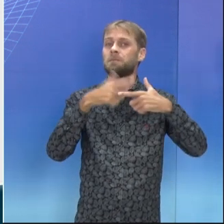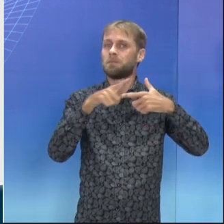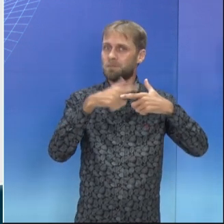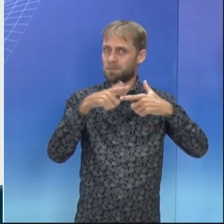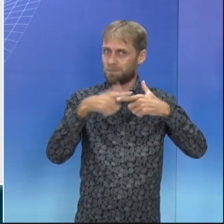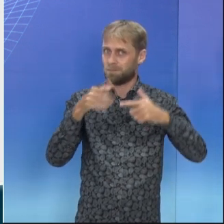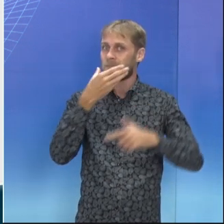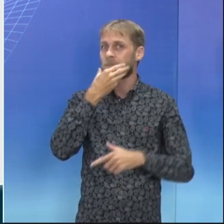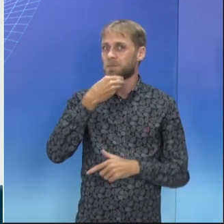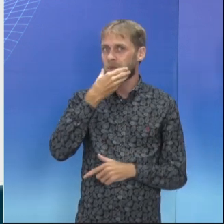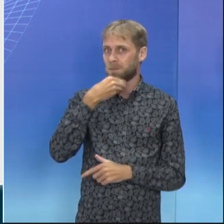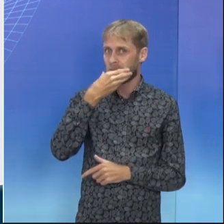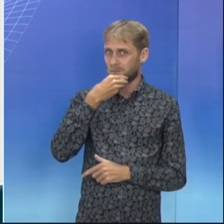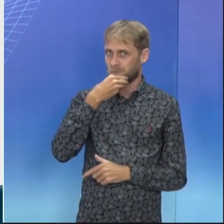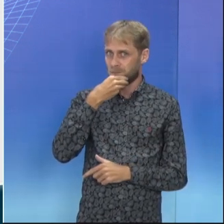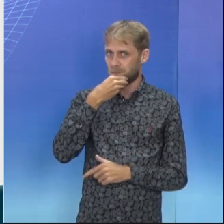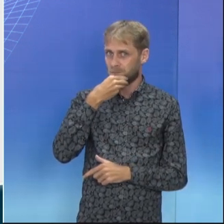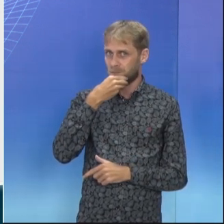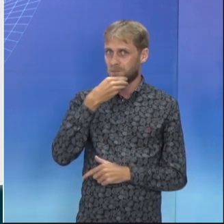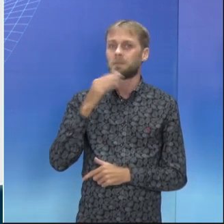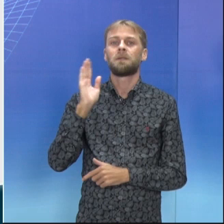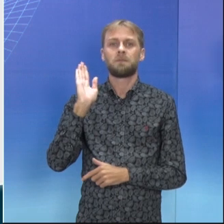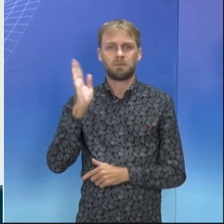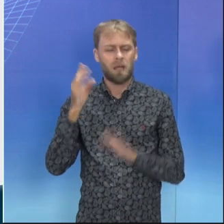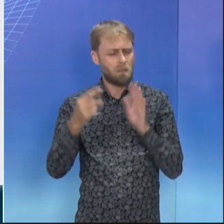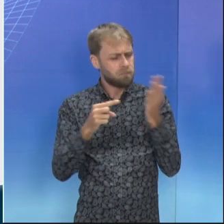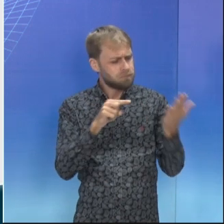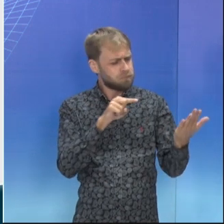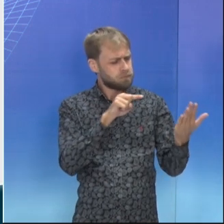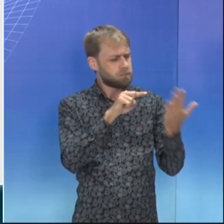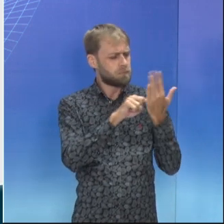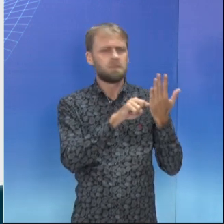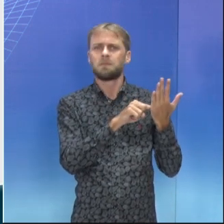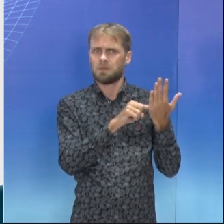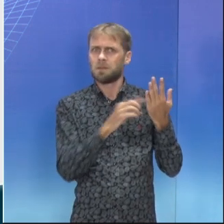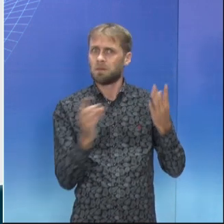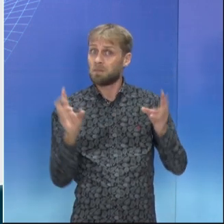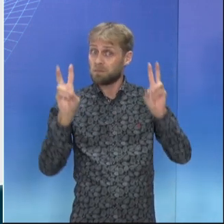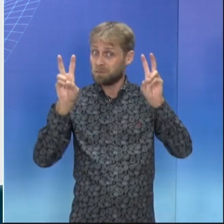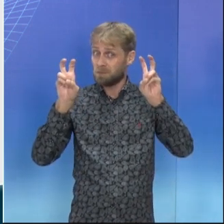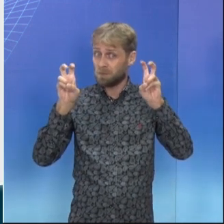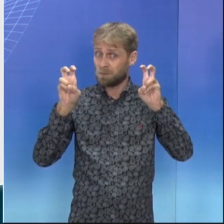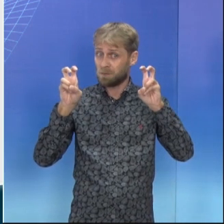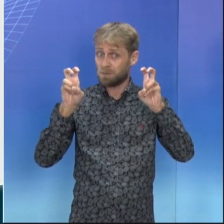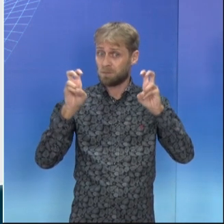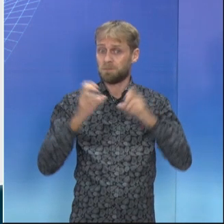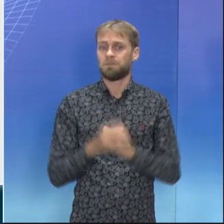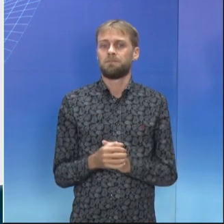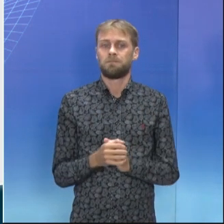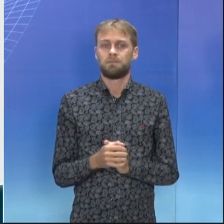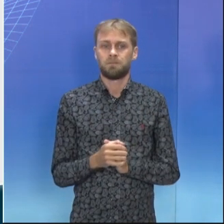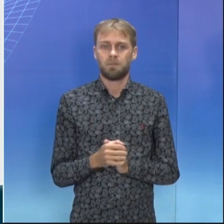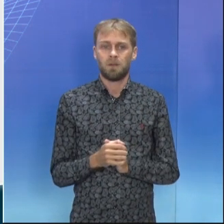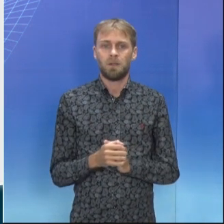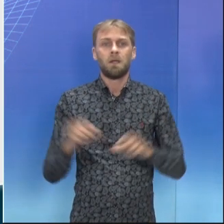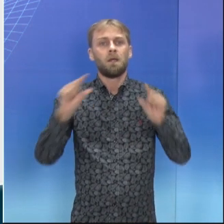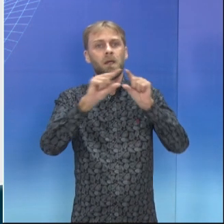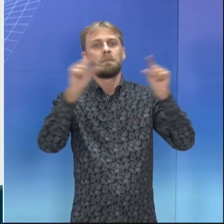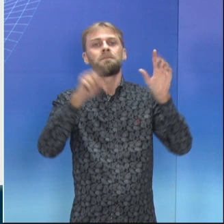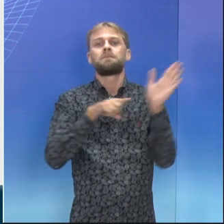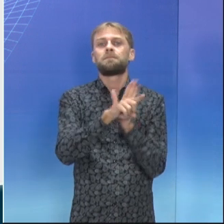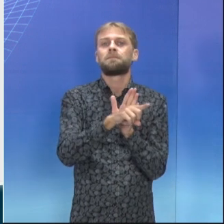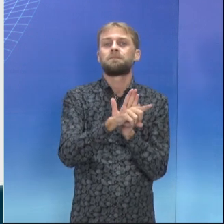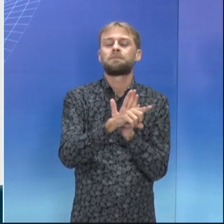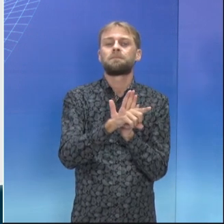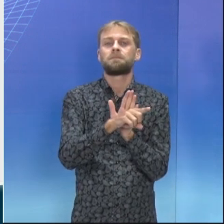também um problema de homens. Então já está incluindo o homem no assunto, não é verdade? Vamos ver aqui